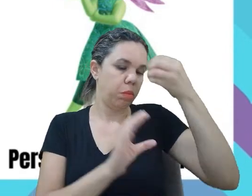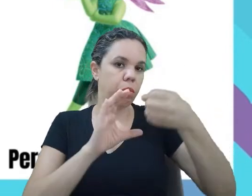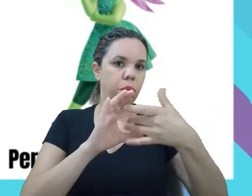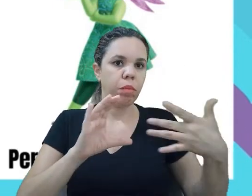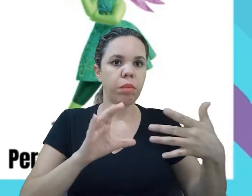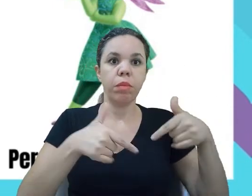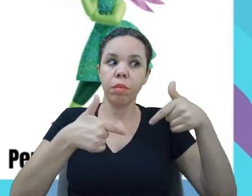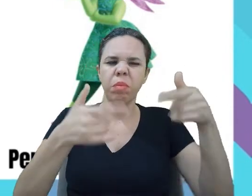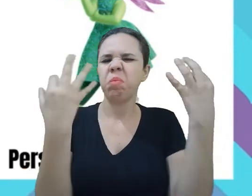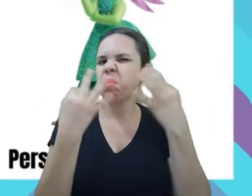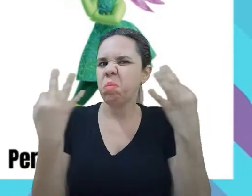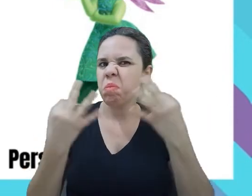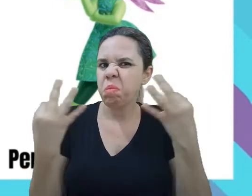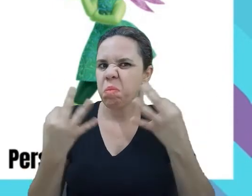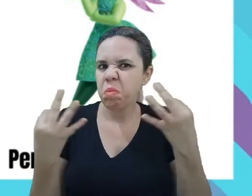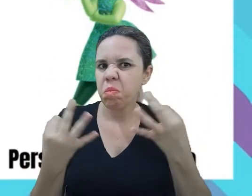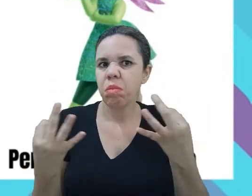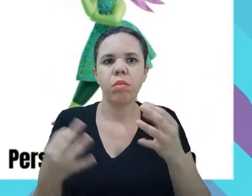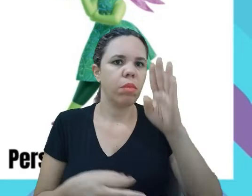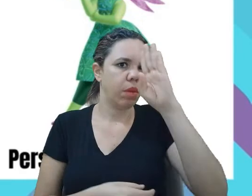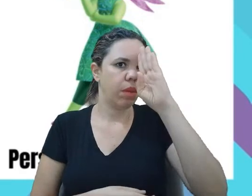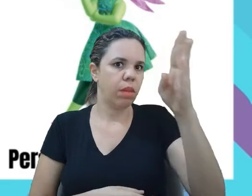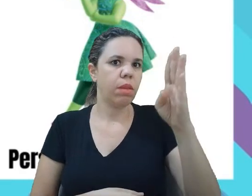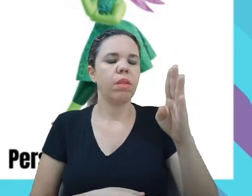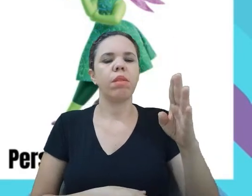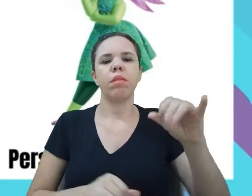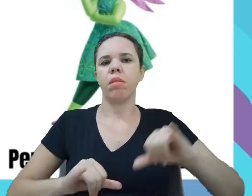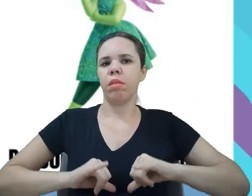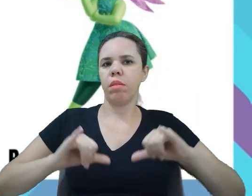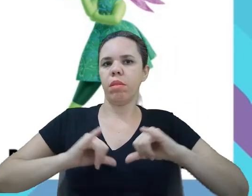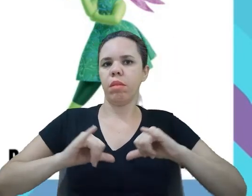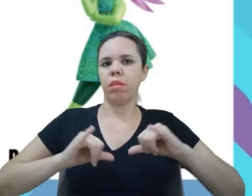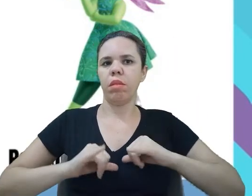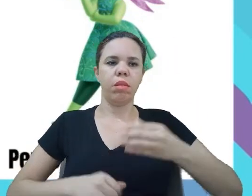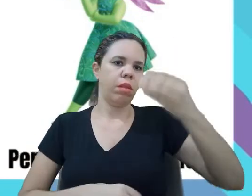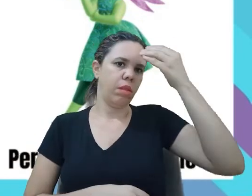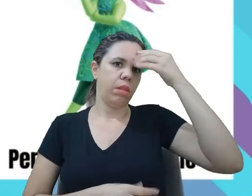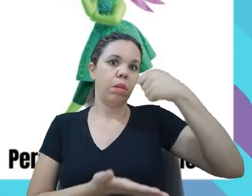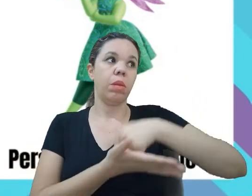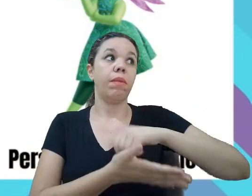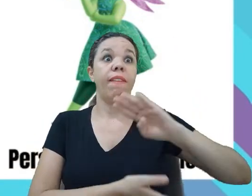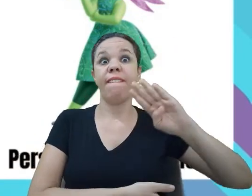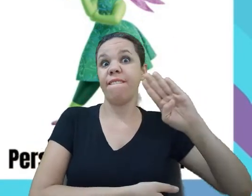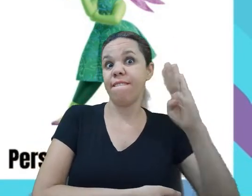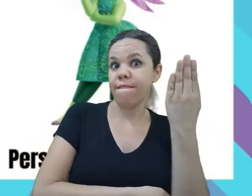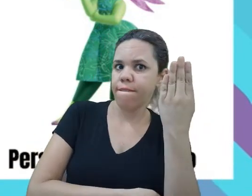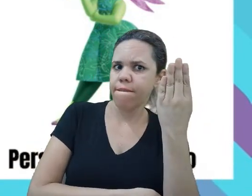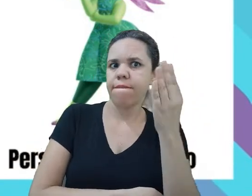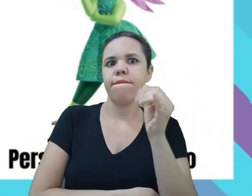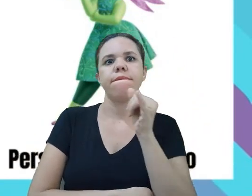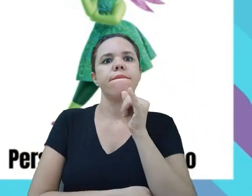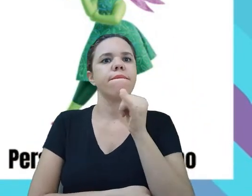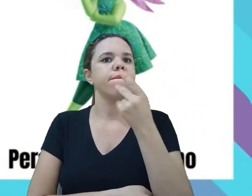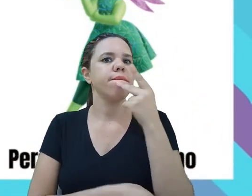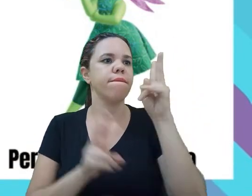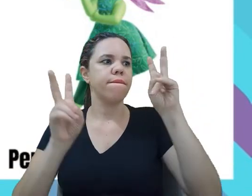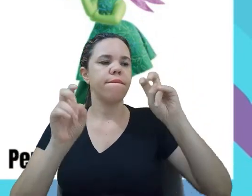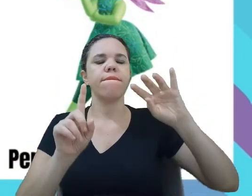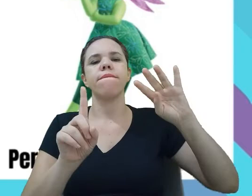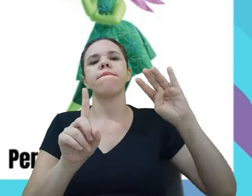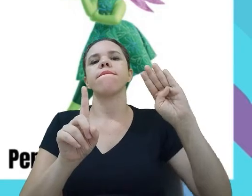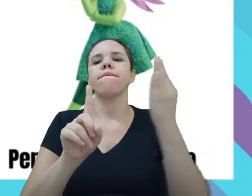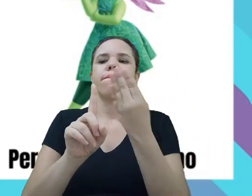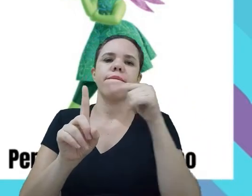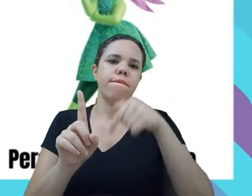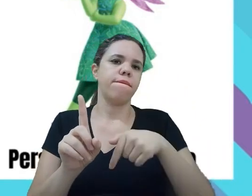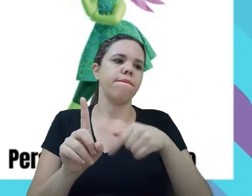caráter é vivenciado pela personagem Nojinho. Segundo Júnior, 2016, em sua dissertação de